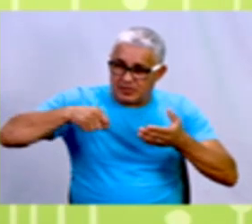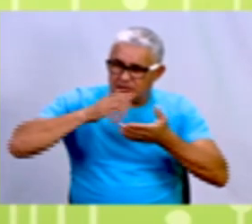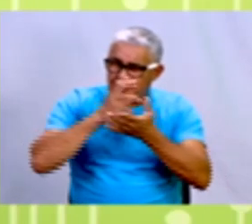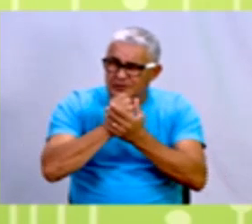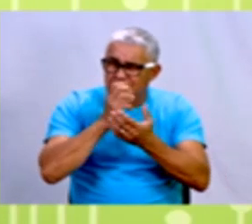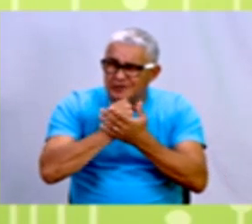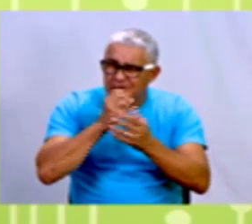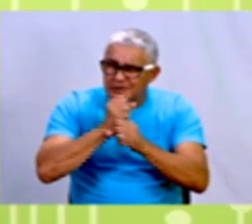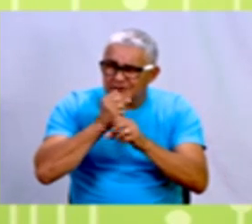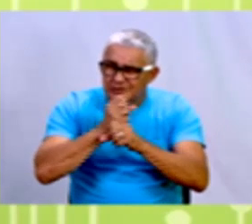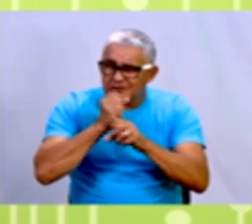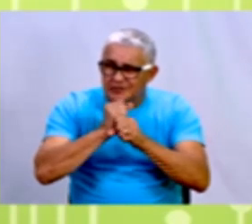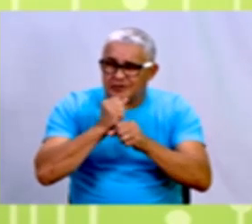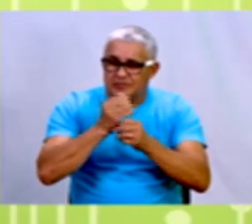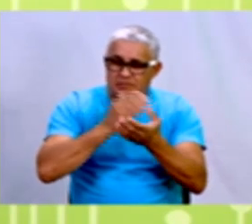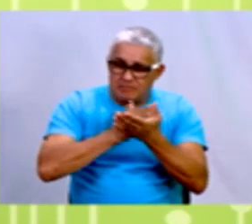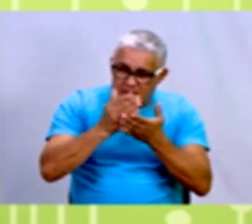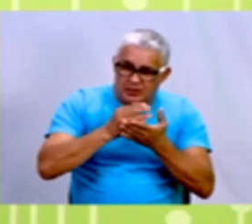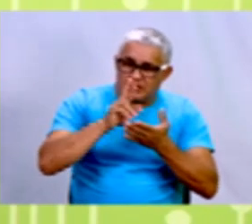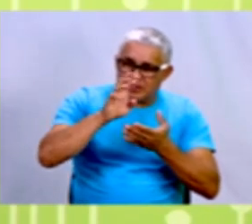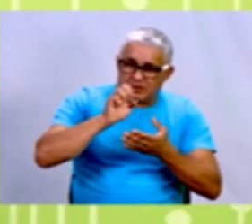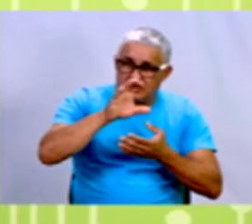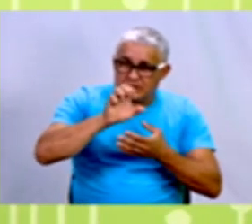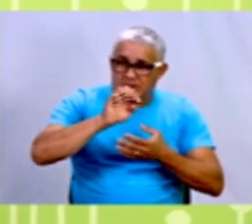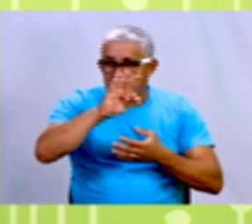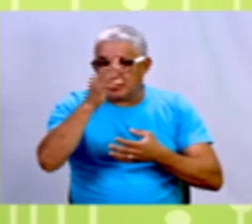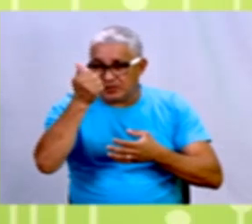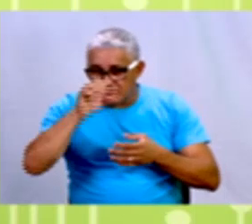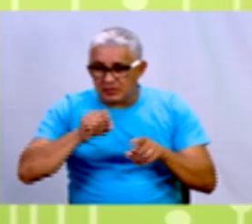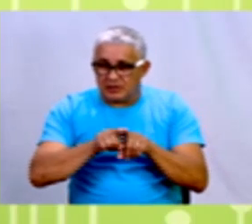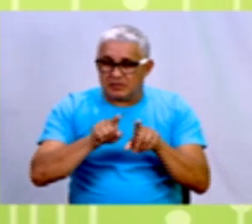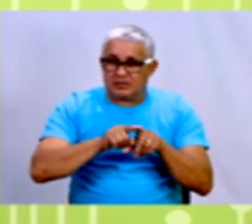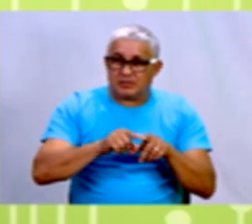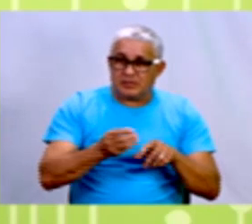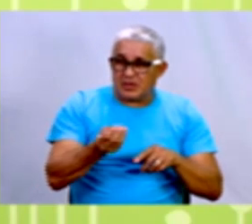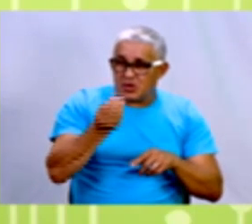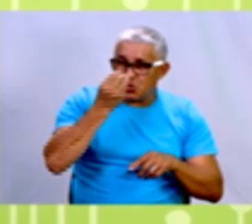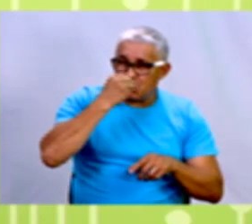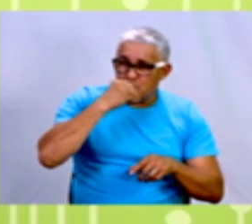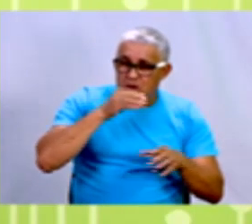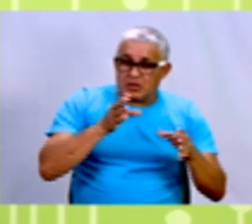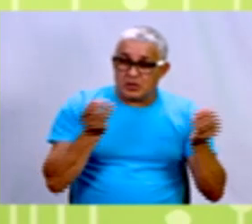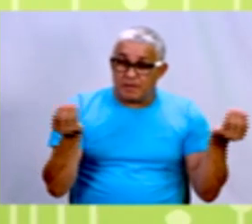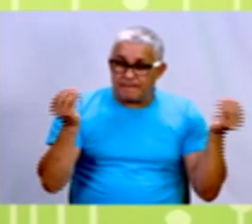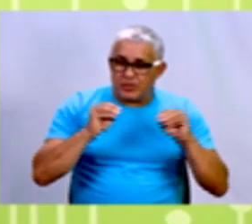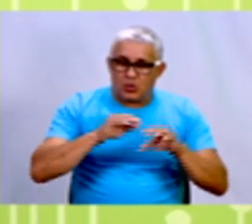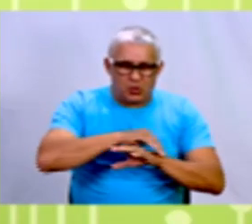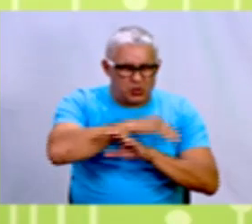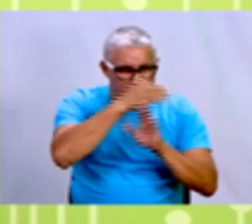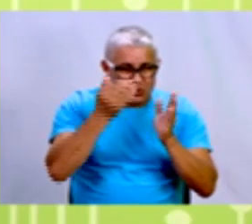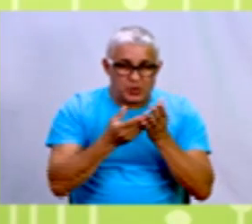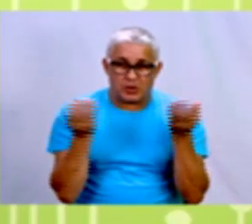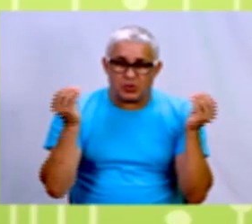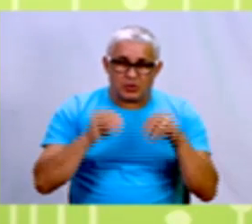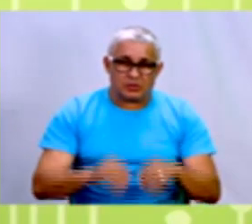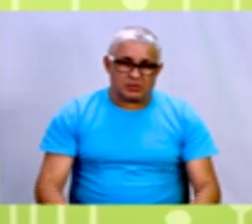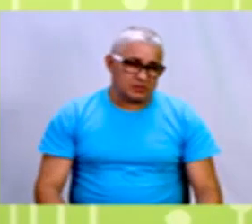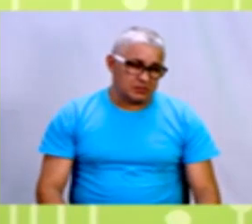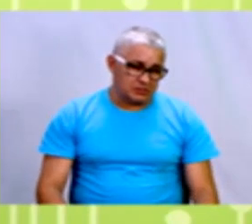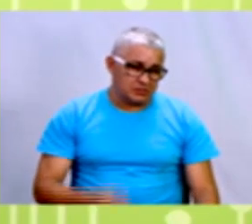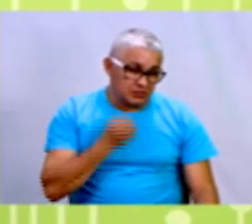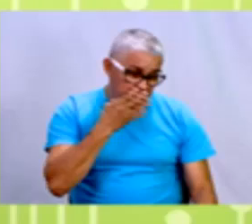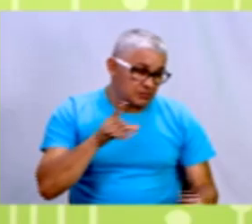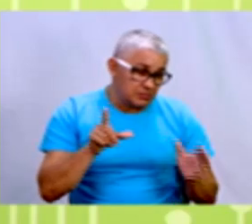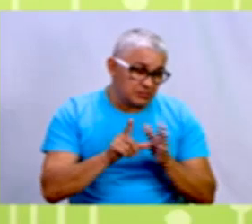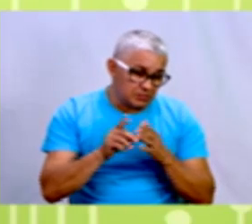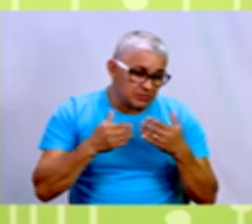a minha projeção de receitas, com o que a minha margem de lucro, mas eu tenho que colocar todas as minhas despesas. Vale a pena eu abrir essa loja muitas vezes